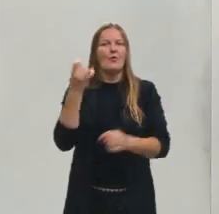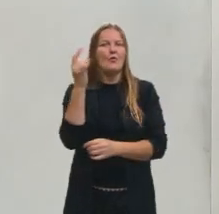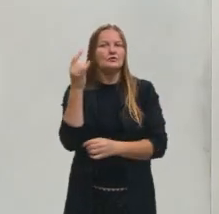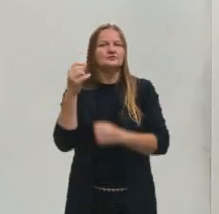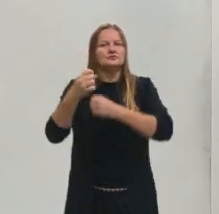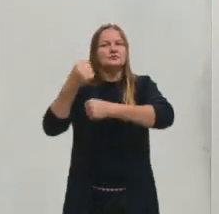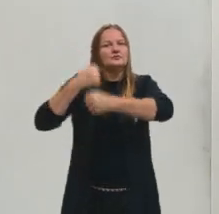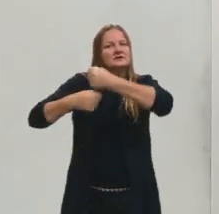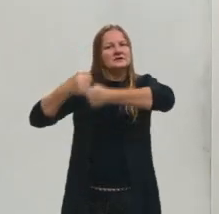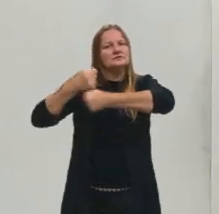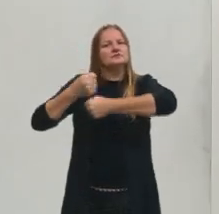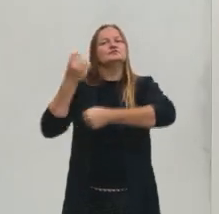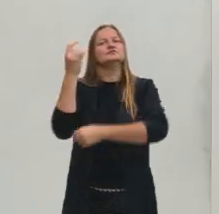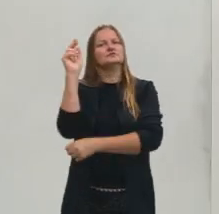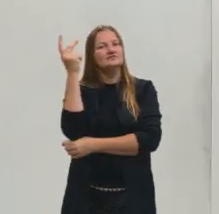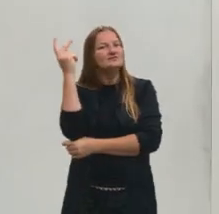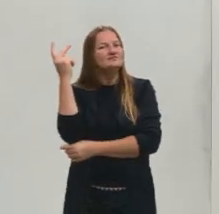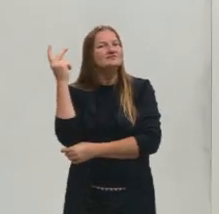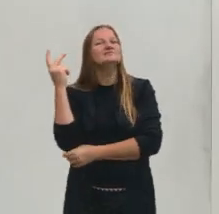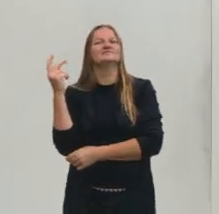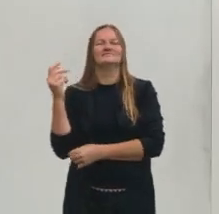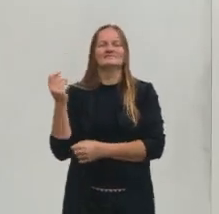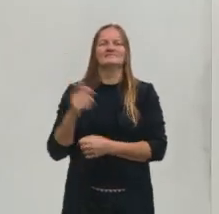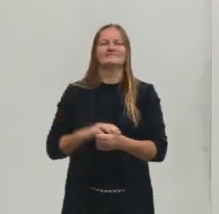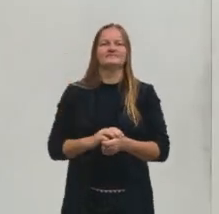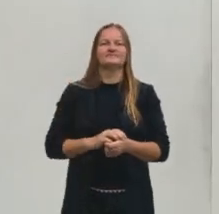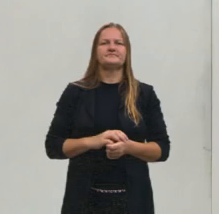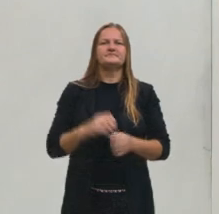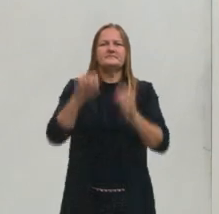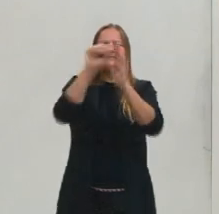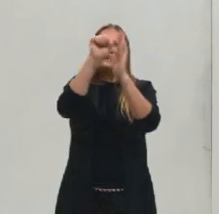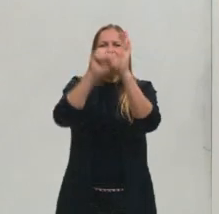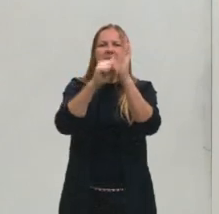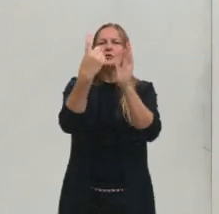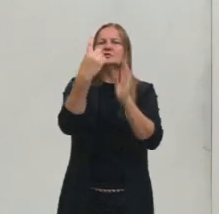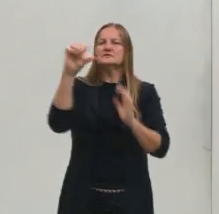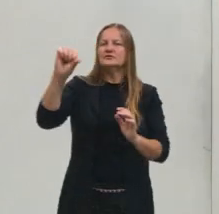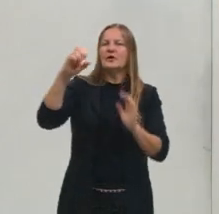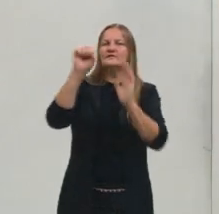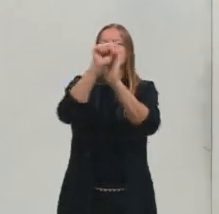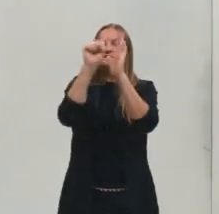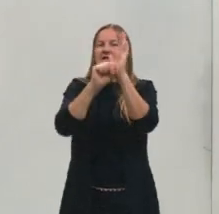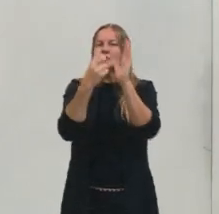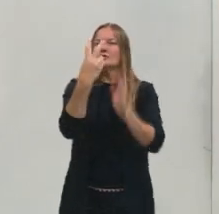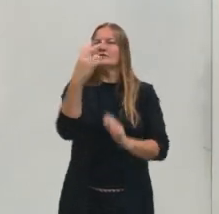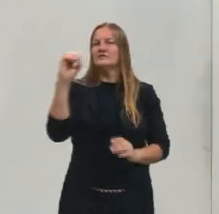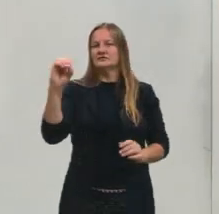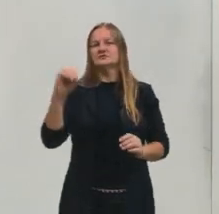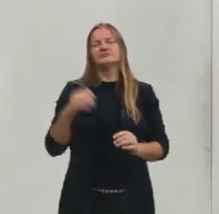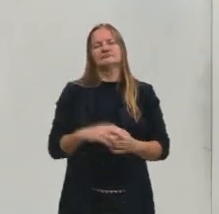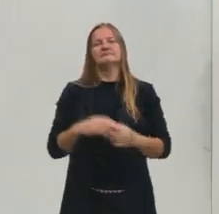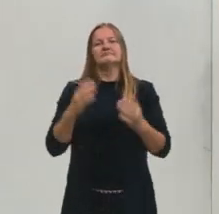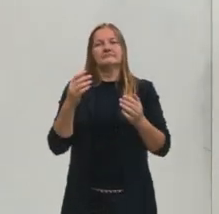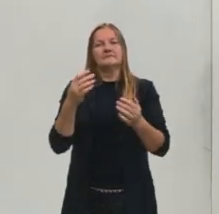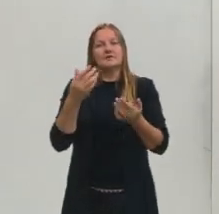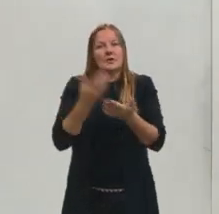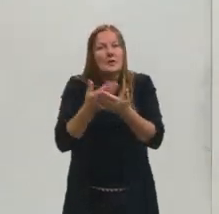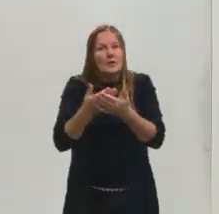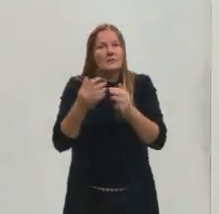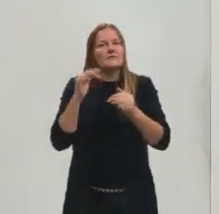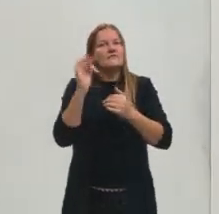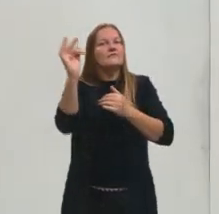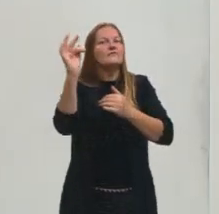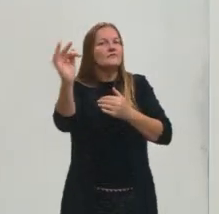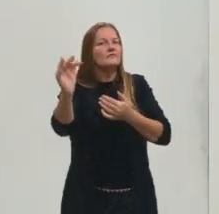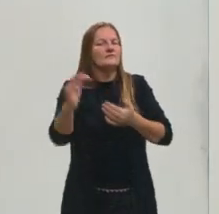últimos anos da história ela fica mais em voga ali depois do século 19 no século 20 que a gente vai falar mais para o final das